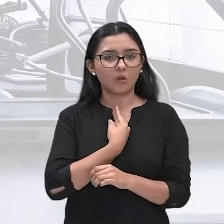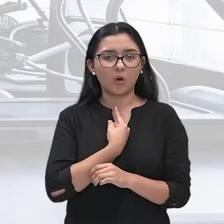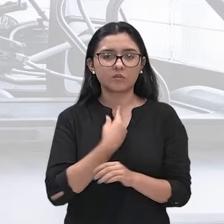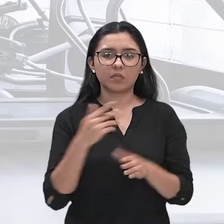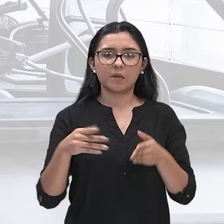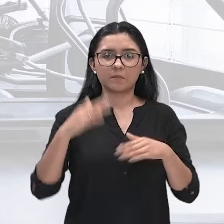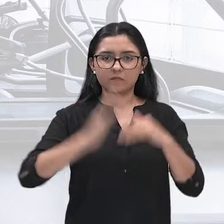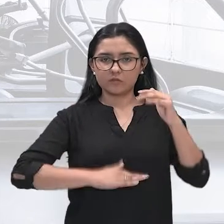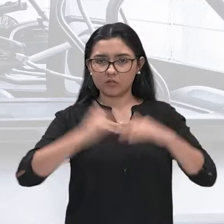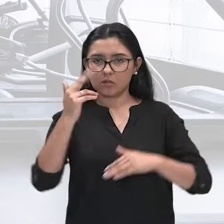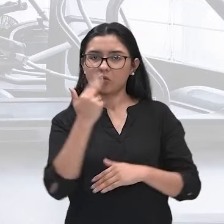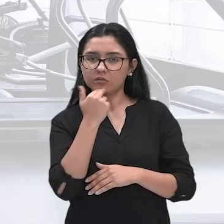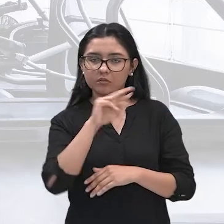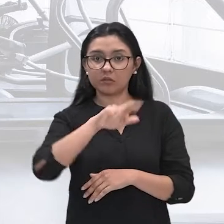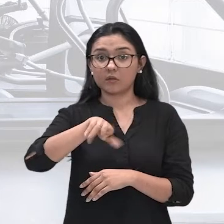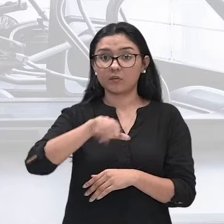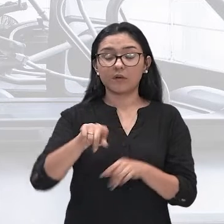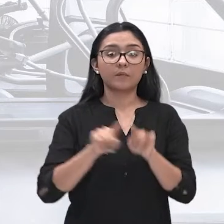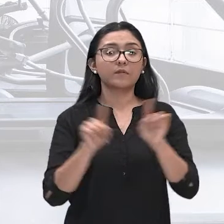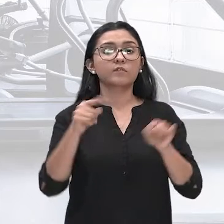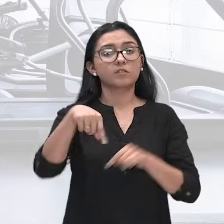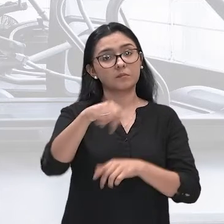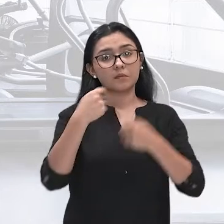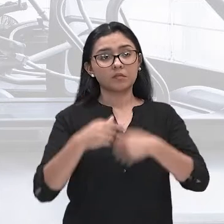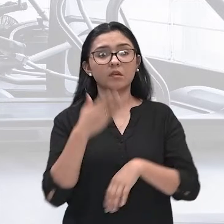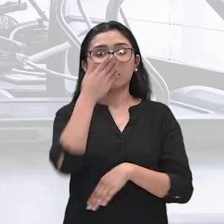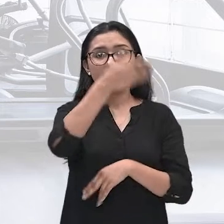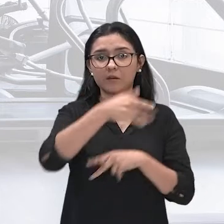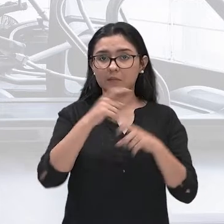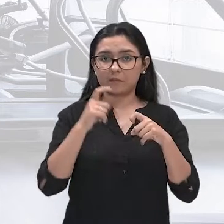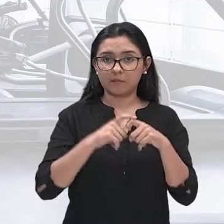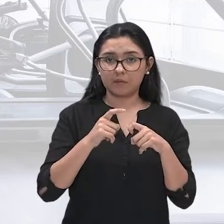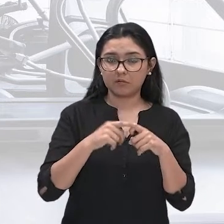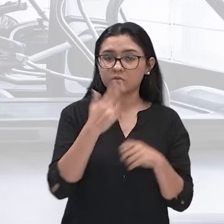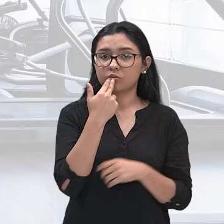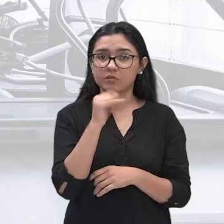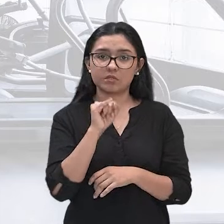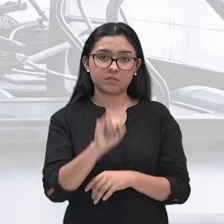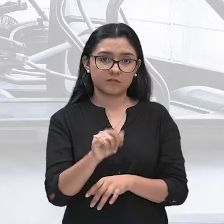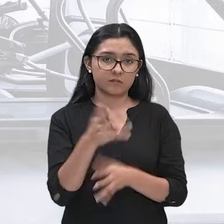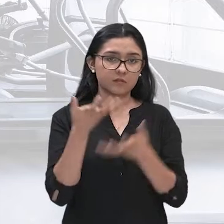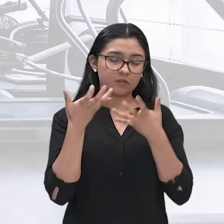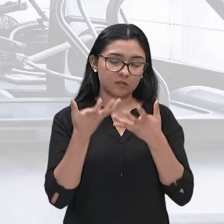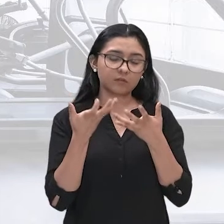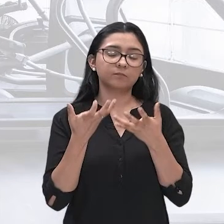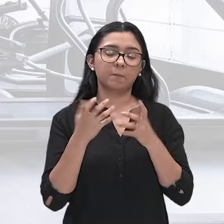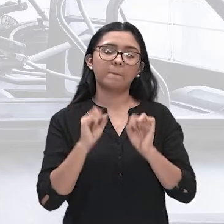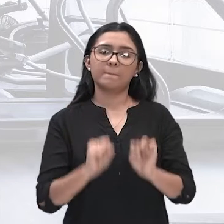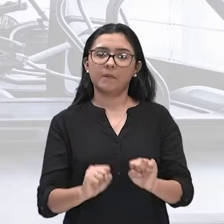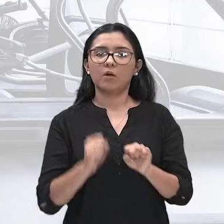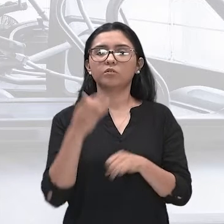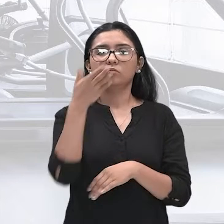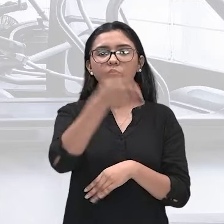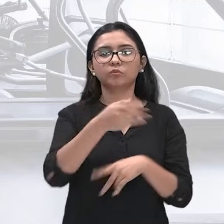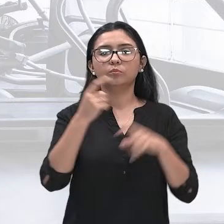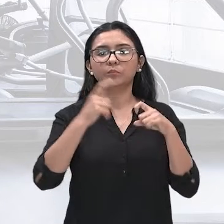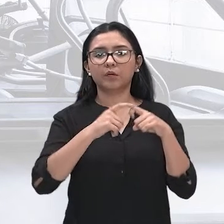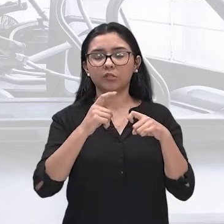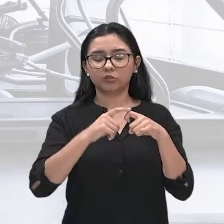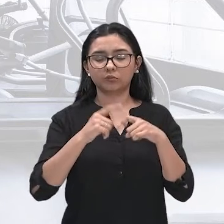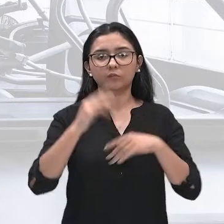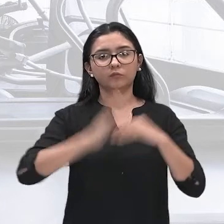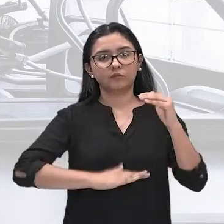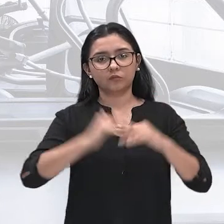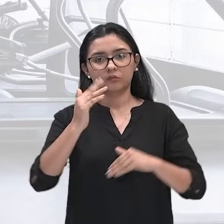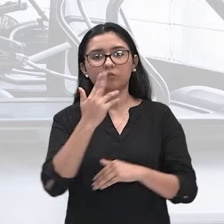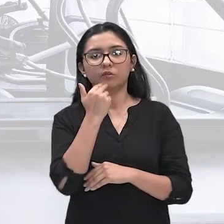nutricionista ou coisa do tipo. Você precisa procurar, aí caso você queira, logicamente, precisa procurar um profissional adequado, por exemplo,